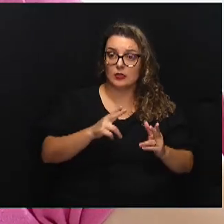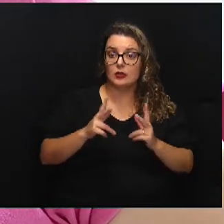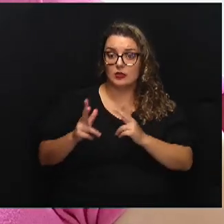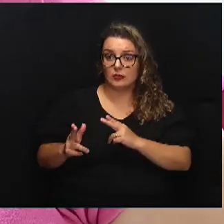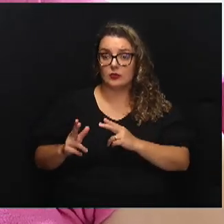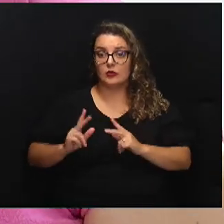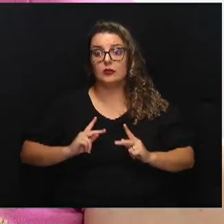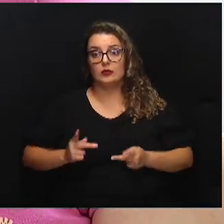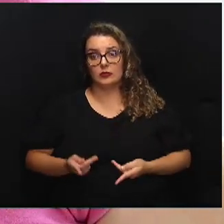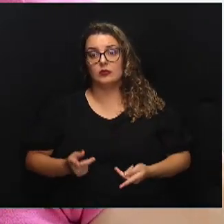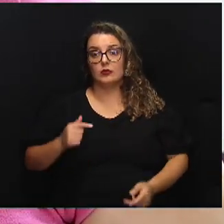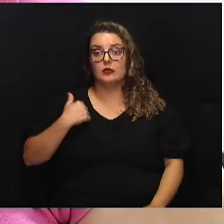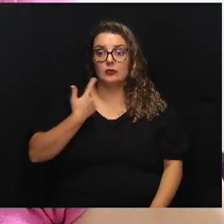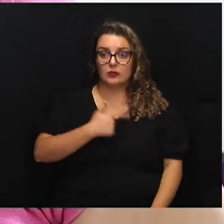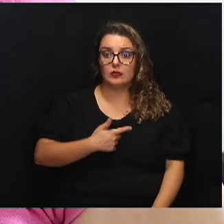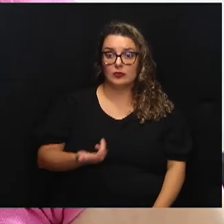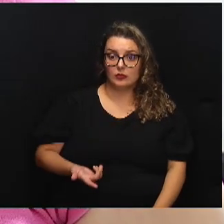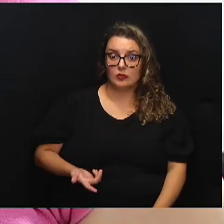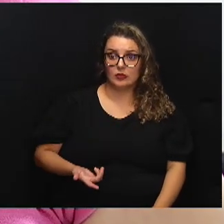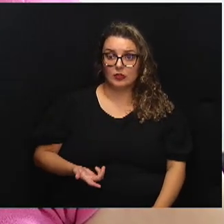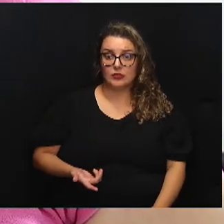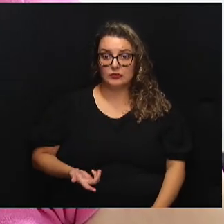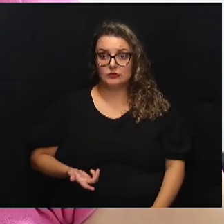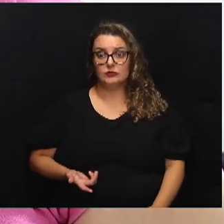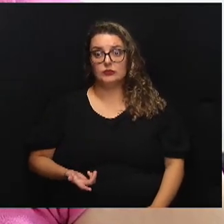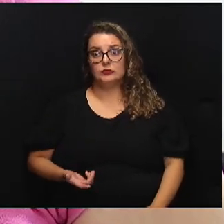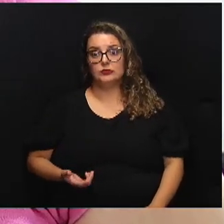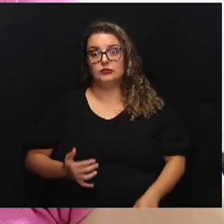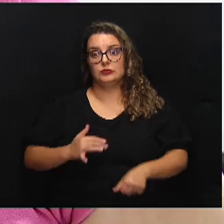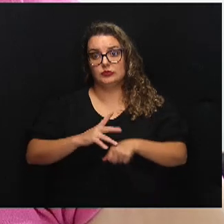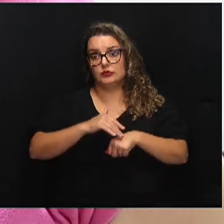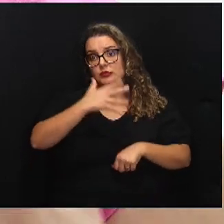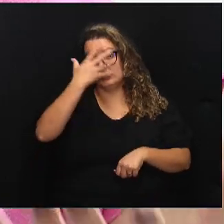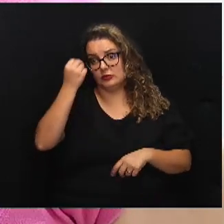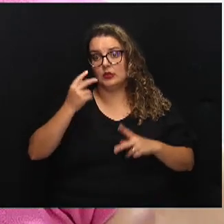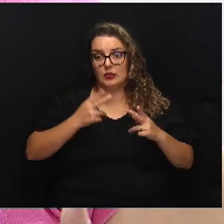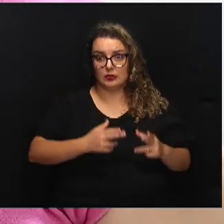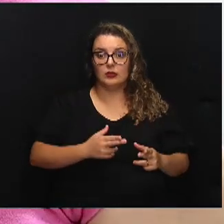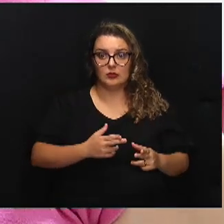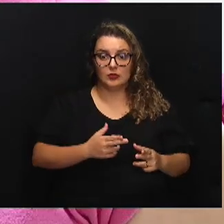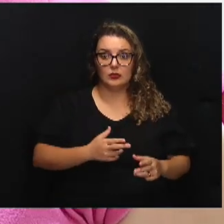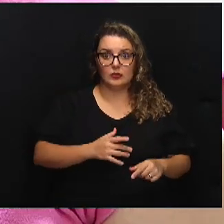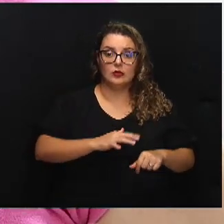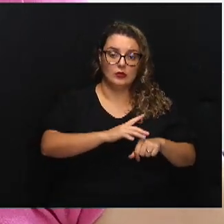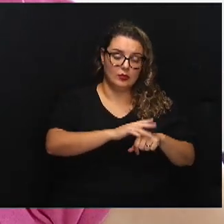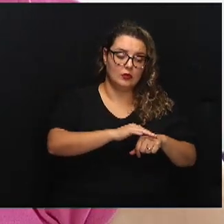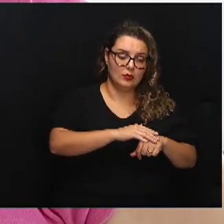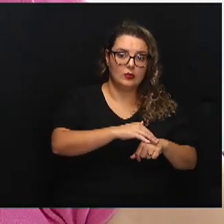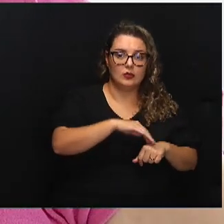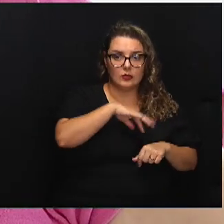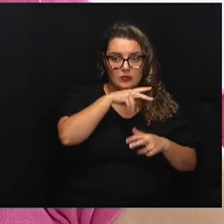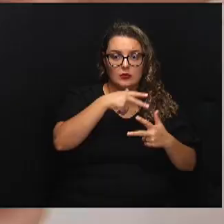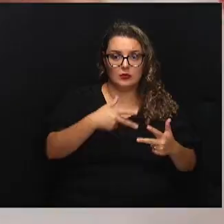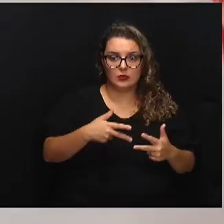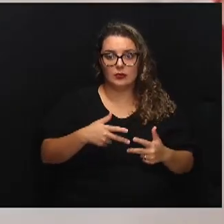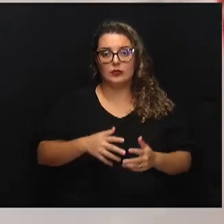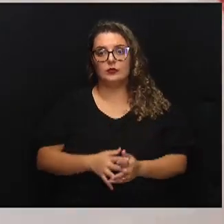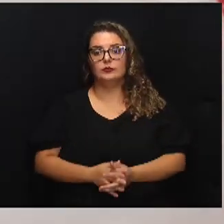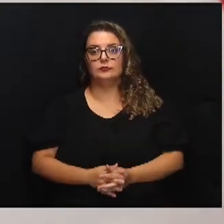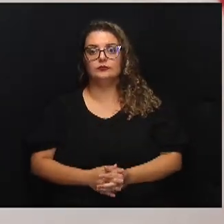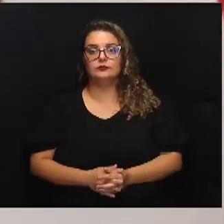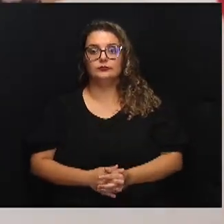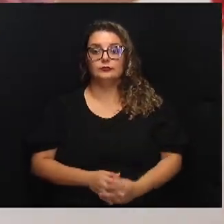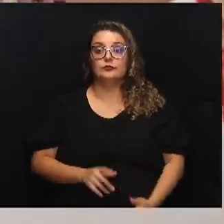ao Alzheimer humano. Então, a gente chama de, popularmente, né, como o Alzheimer canino e o Alzheimer felino.